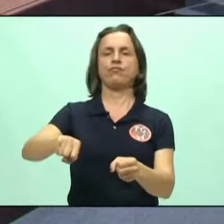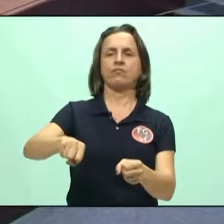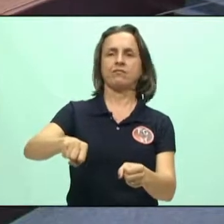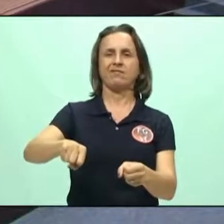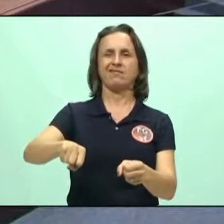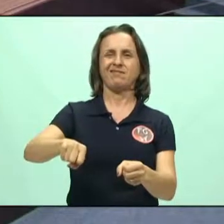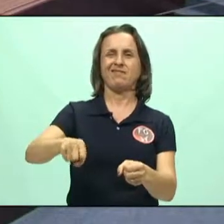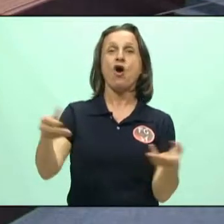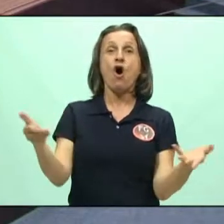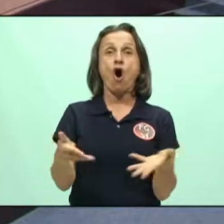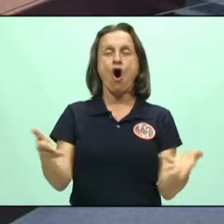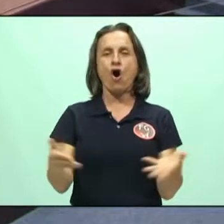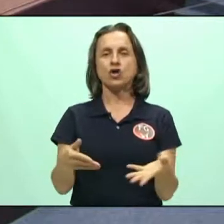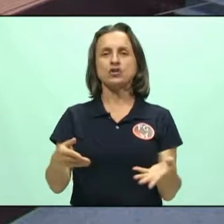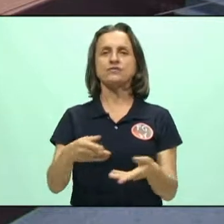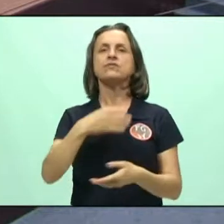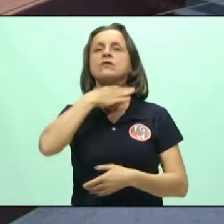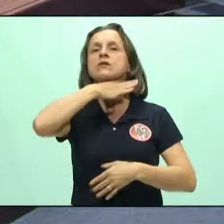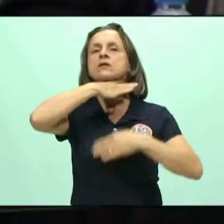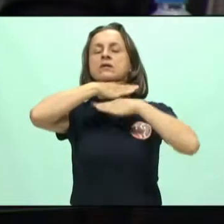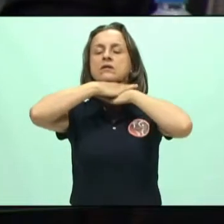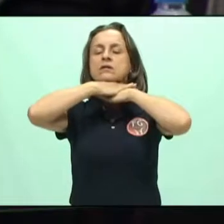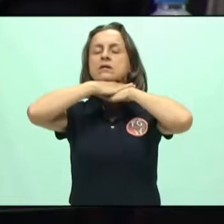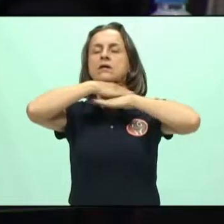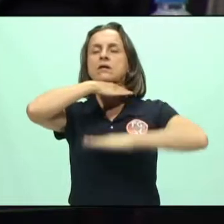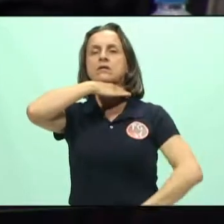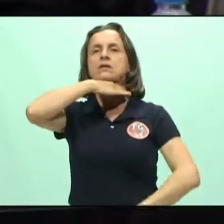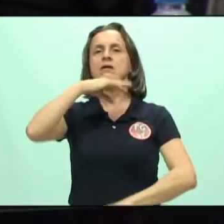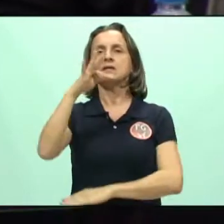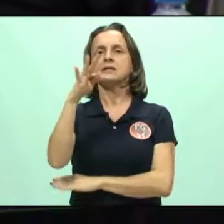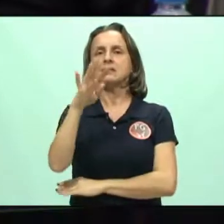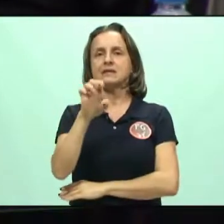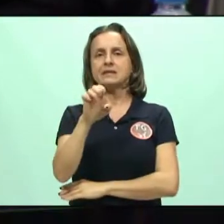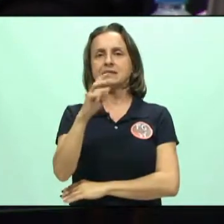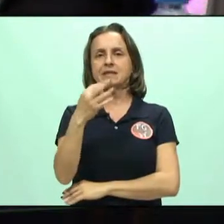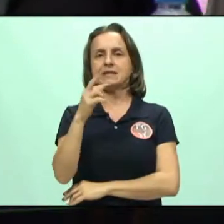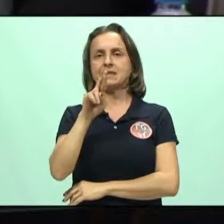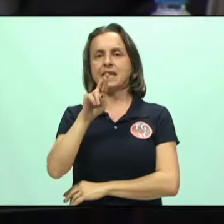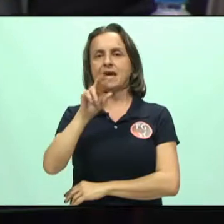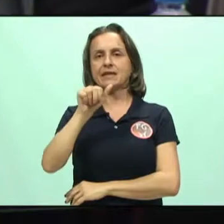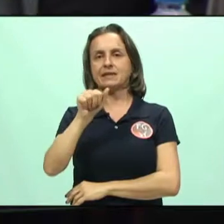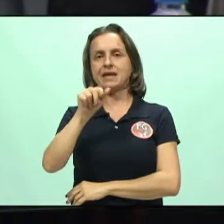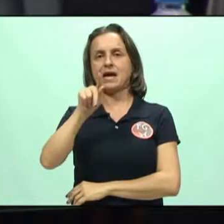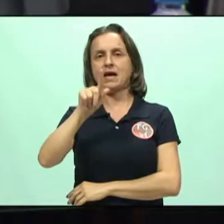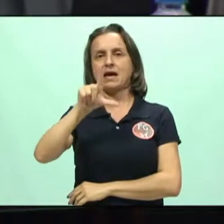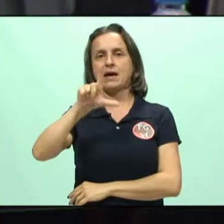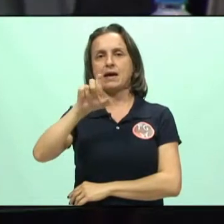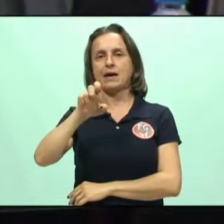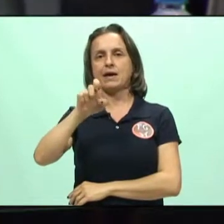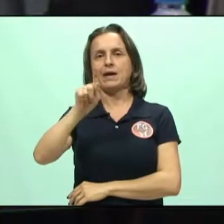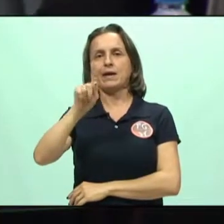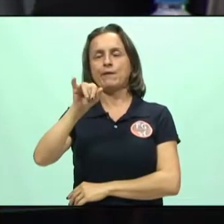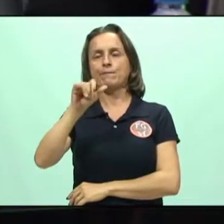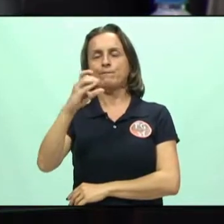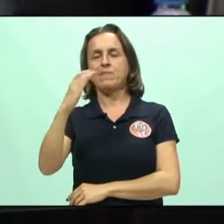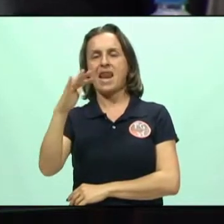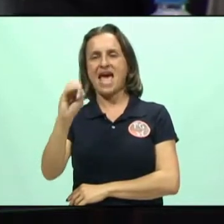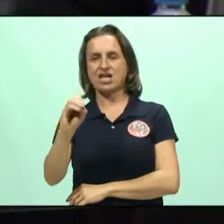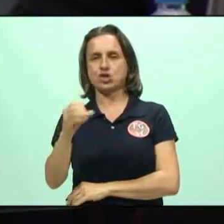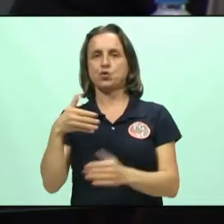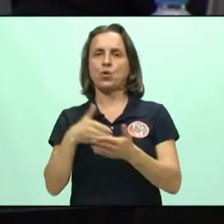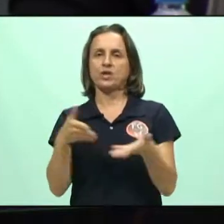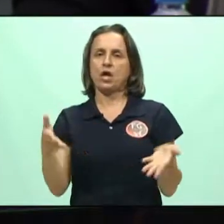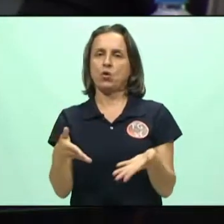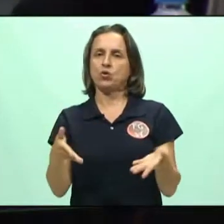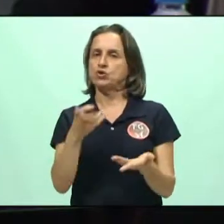encontra tretaplégico e não consegue porque eles fazem bota ali aquela brita a moto vem roda não